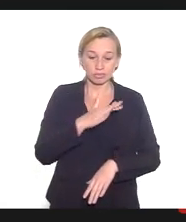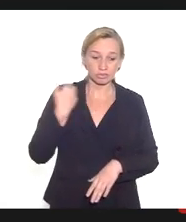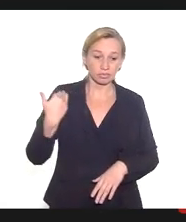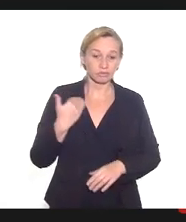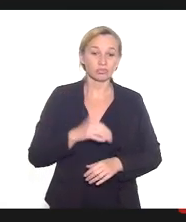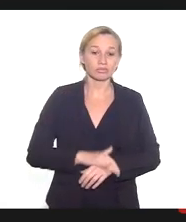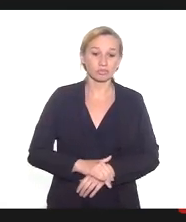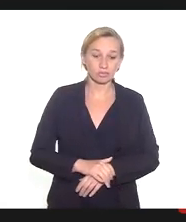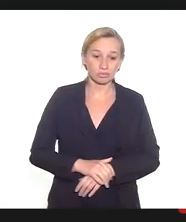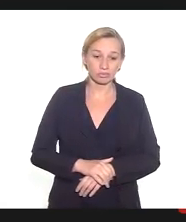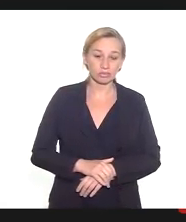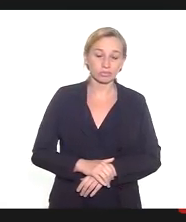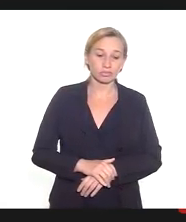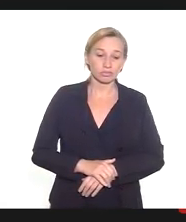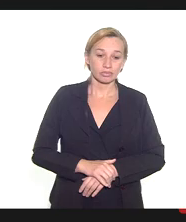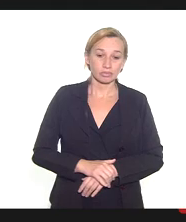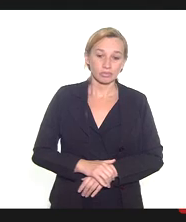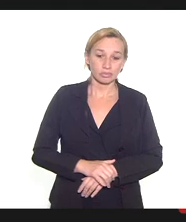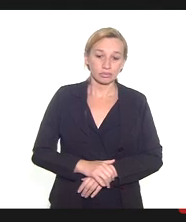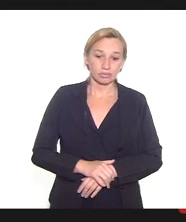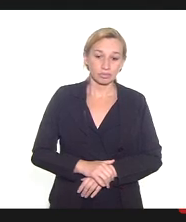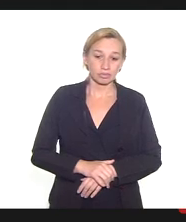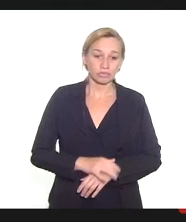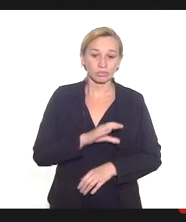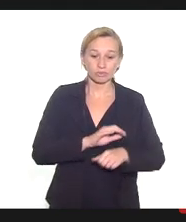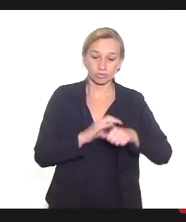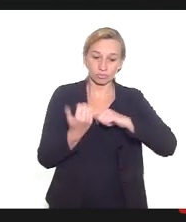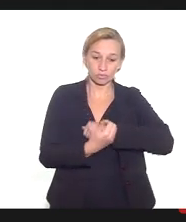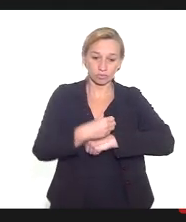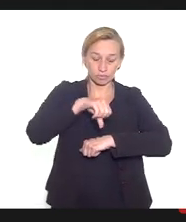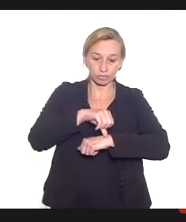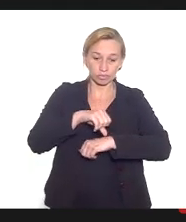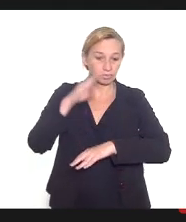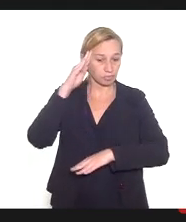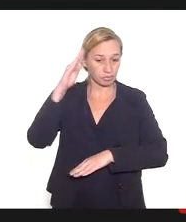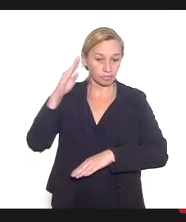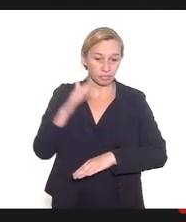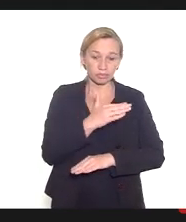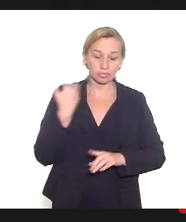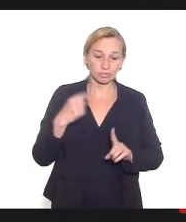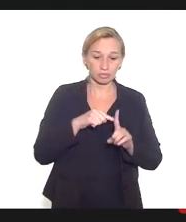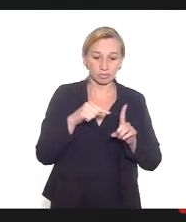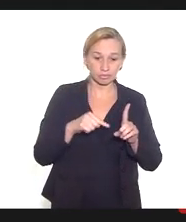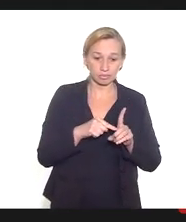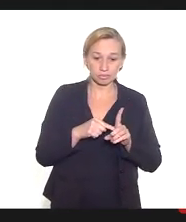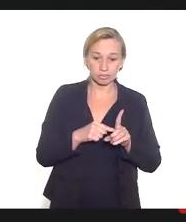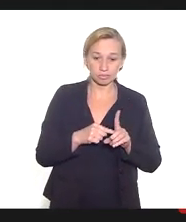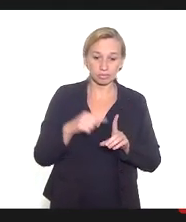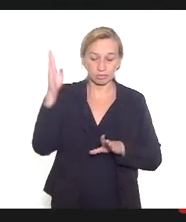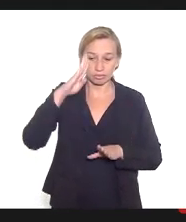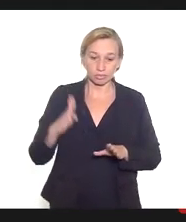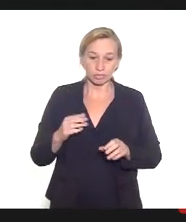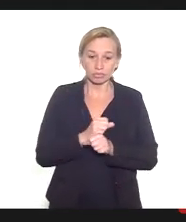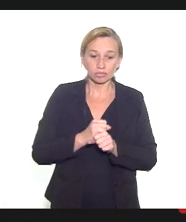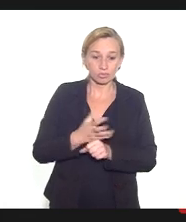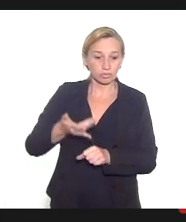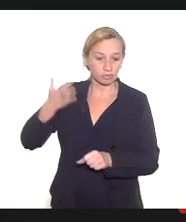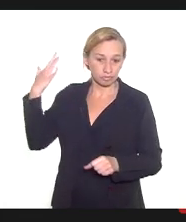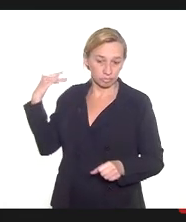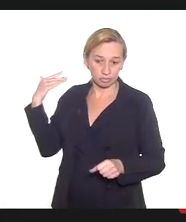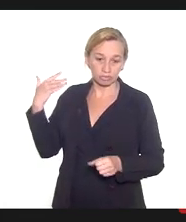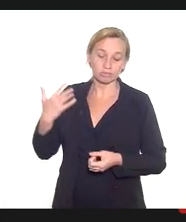mortalidade materna trazia alturas confira 19 já é a principal causa de morte materna no Brasil Desde o ano passado